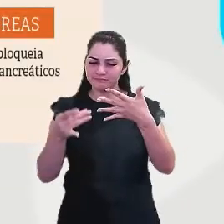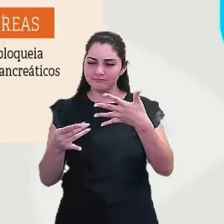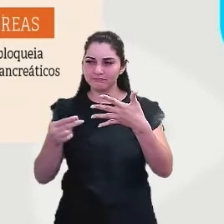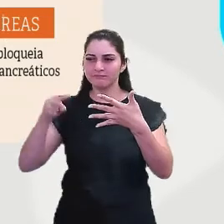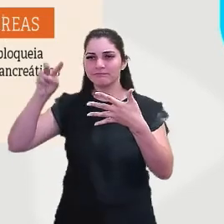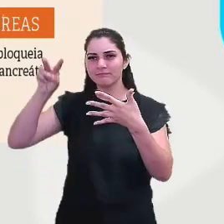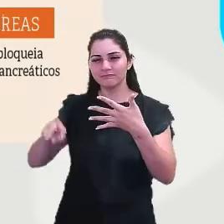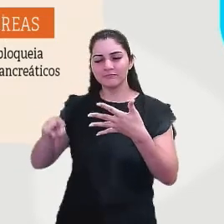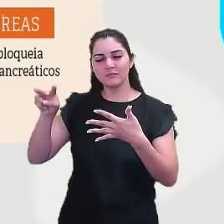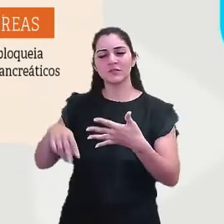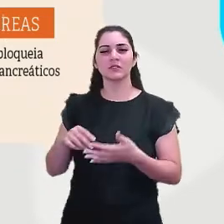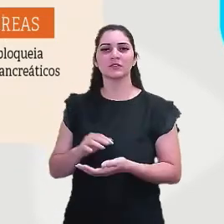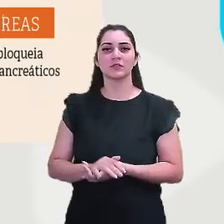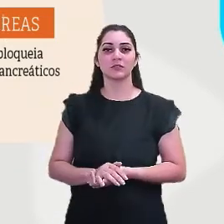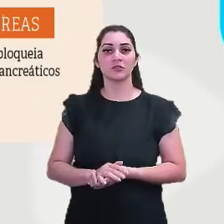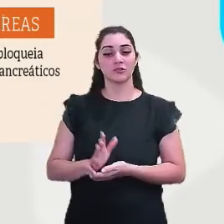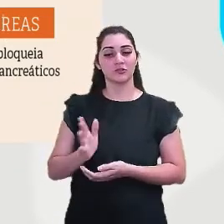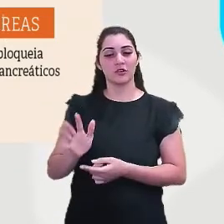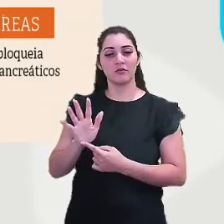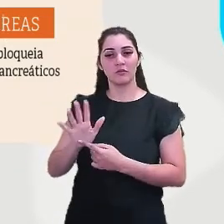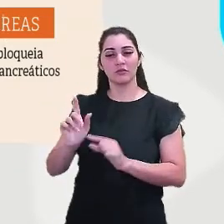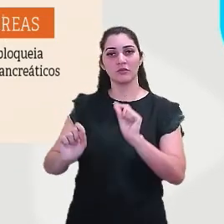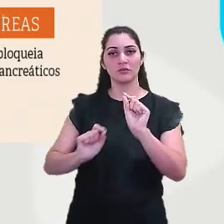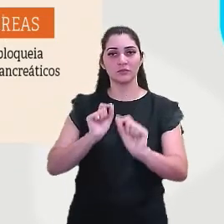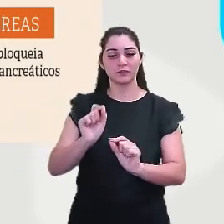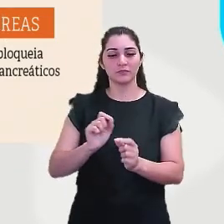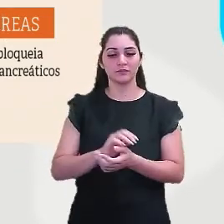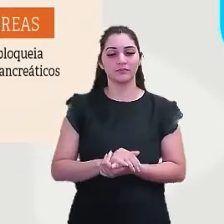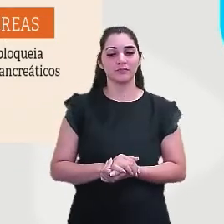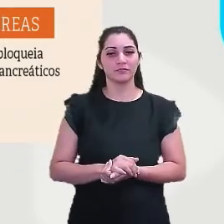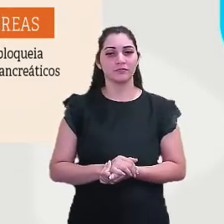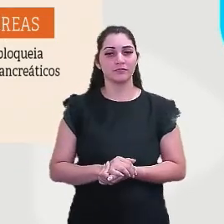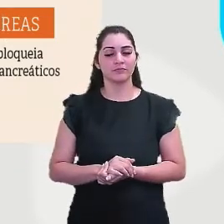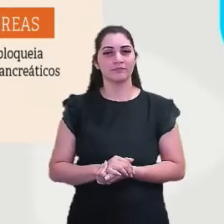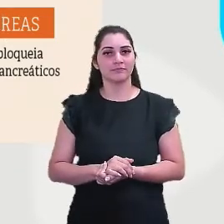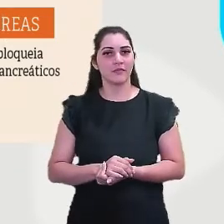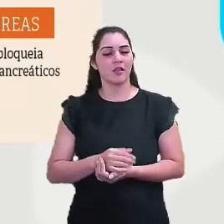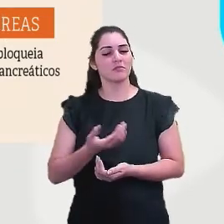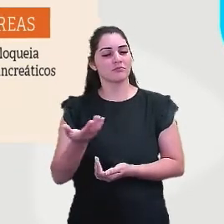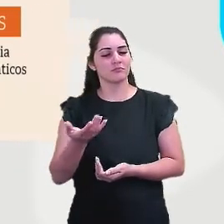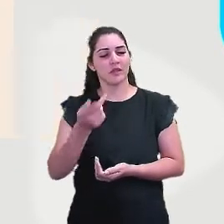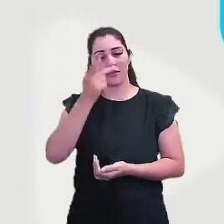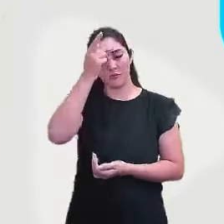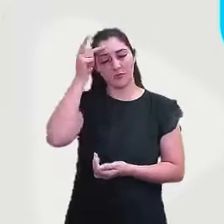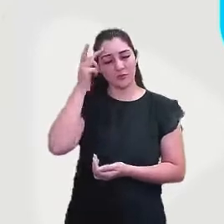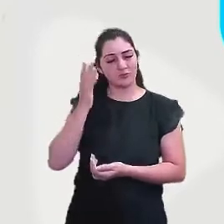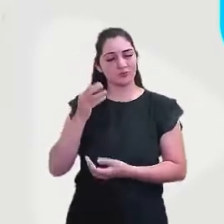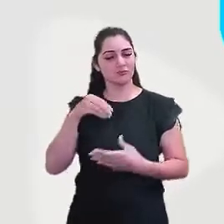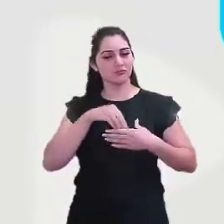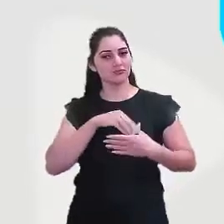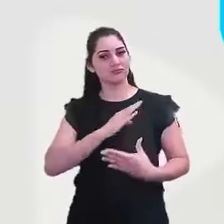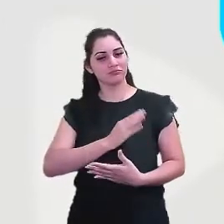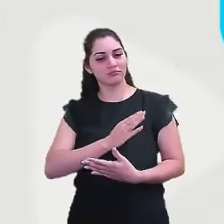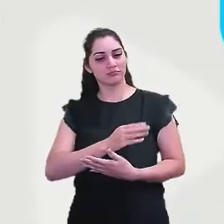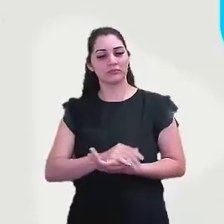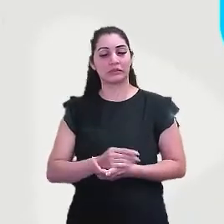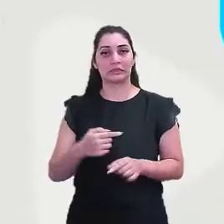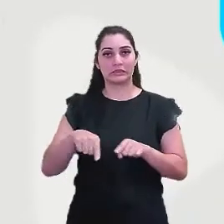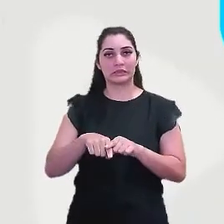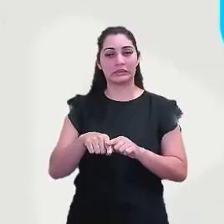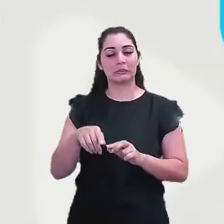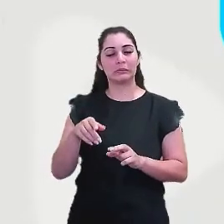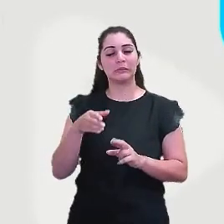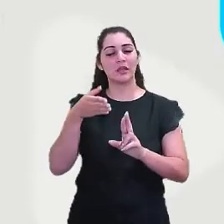desse recorte. Já vou mostrar aí para os meus estimados monstrinhos e monstrinhas do meu coração as nossas referências